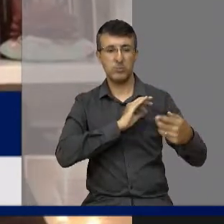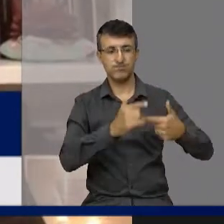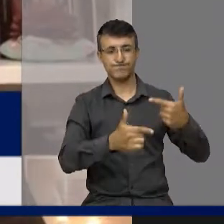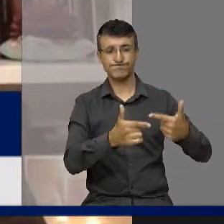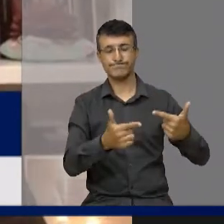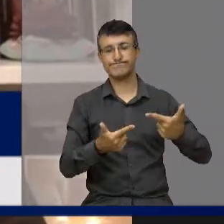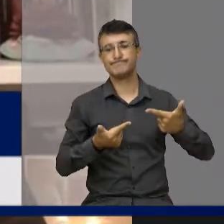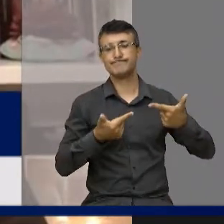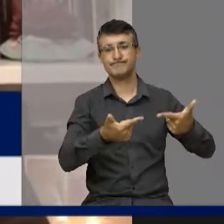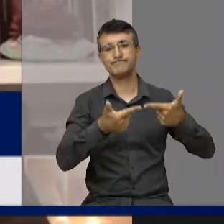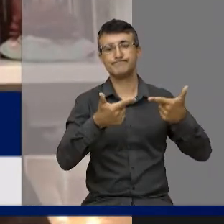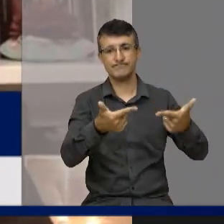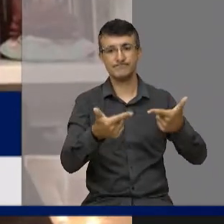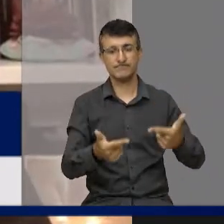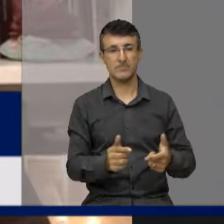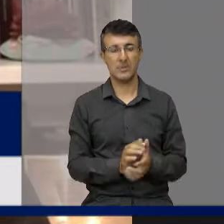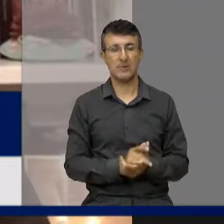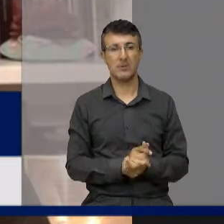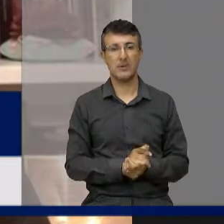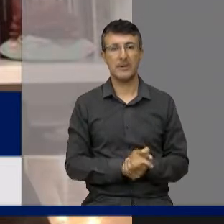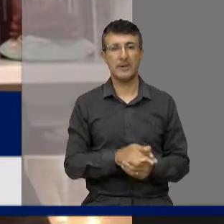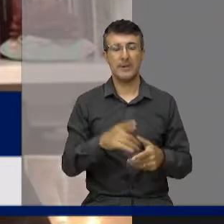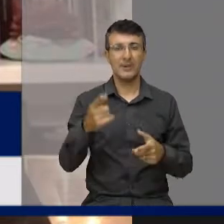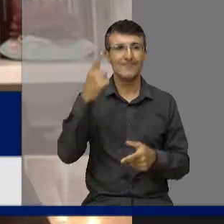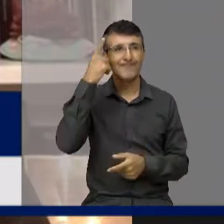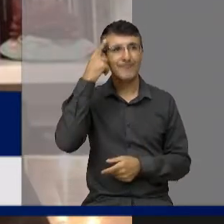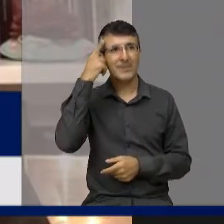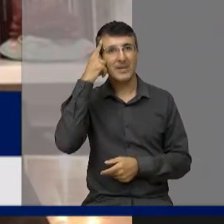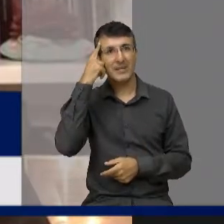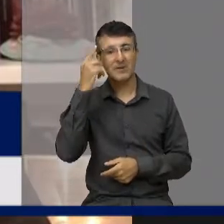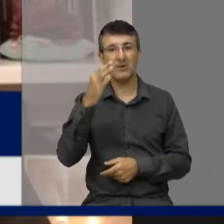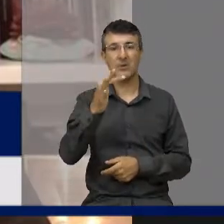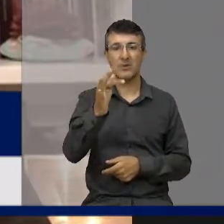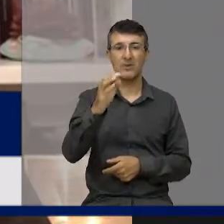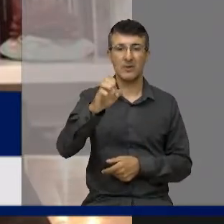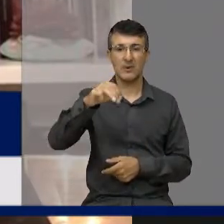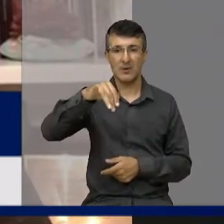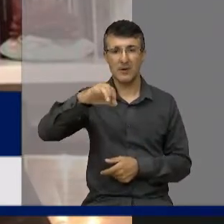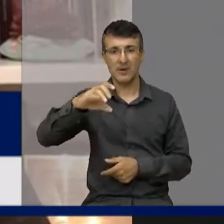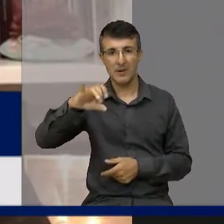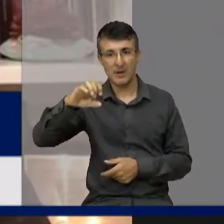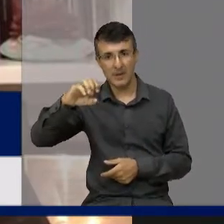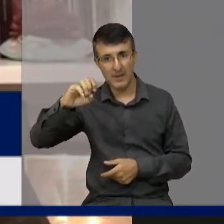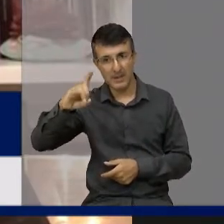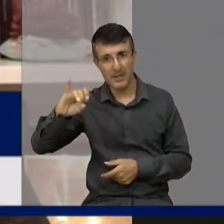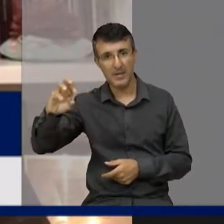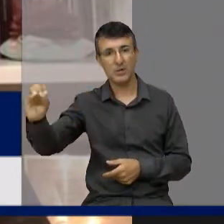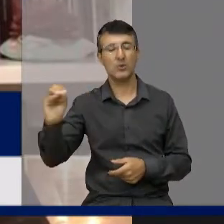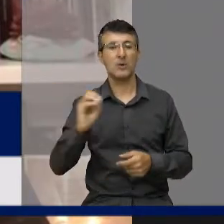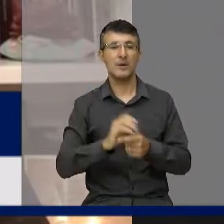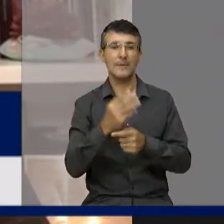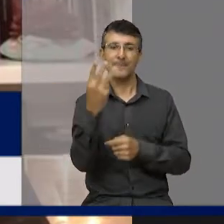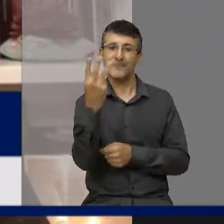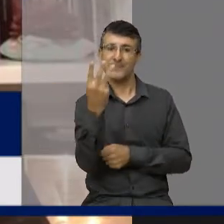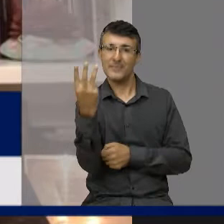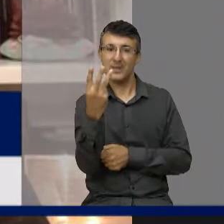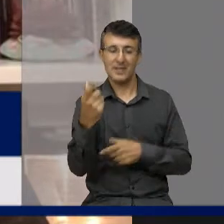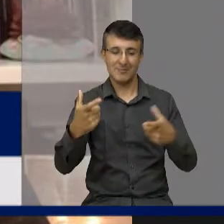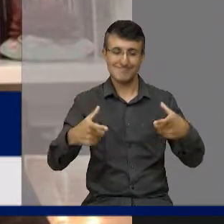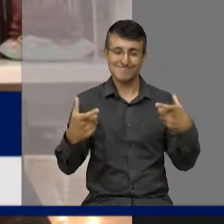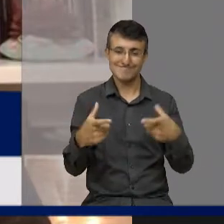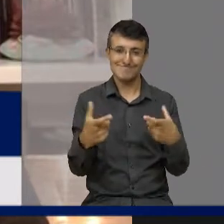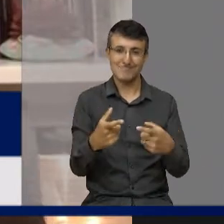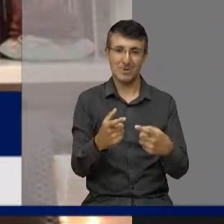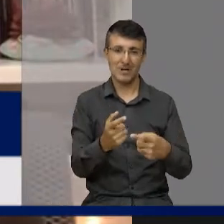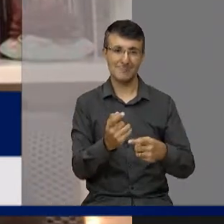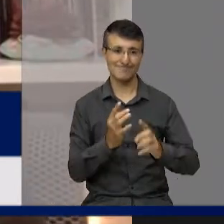praticados durante a pandemia, a gente pensar que feminicídios estão em 3º lugar, a gente está falando de números muito altos e muito